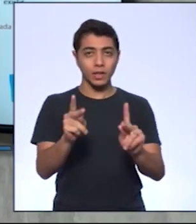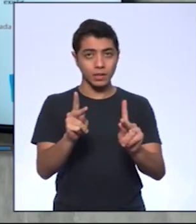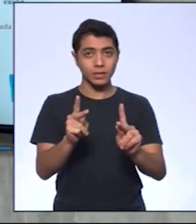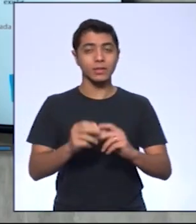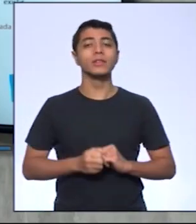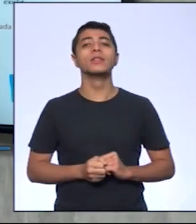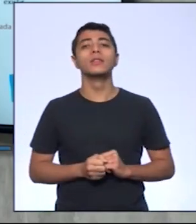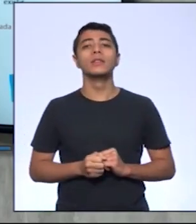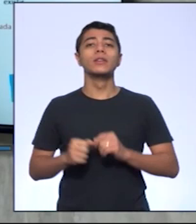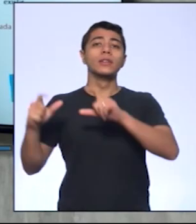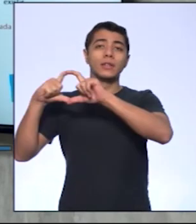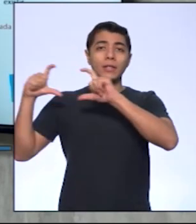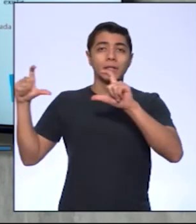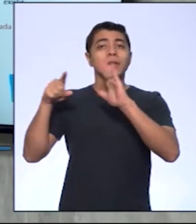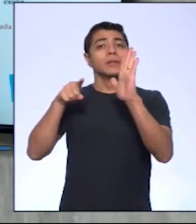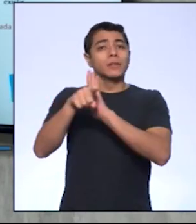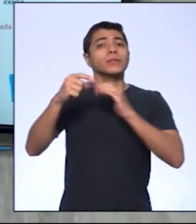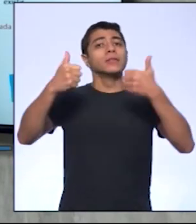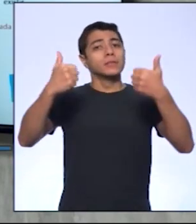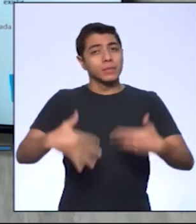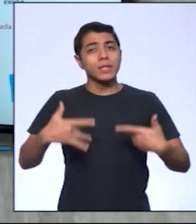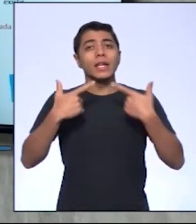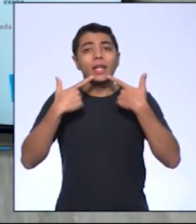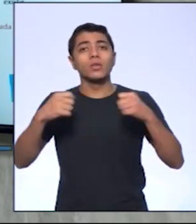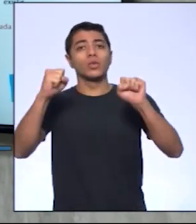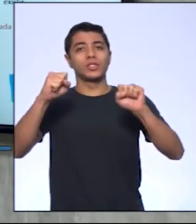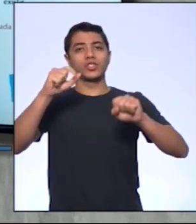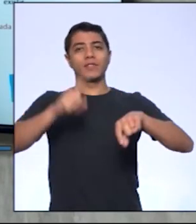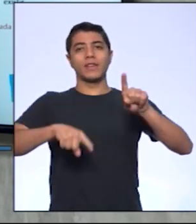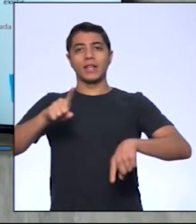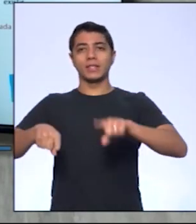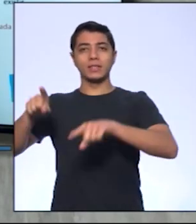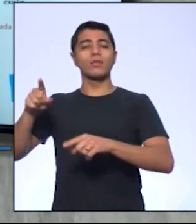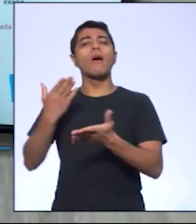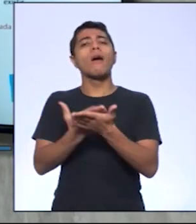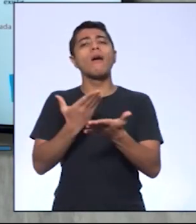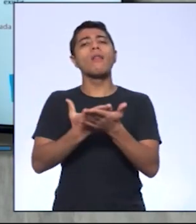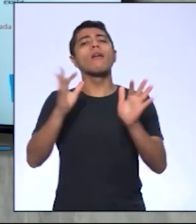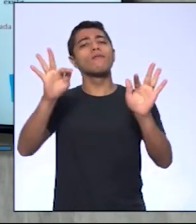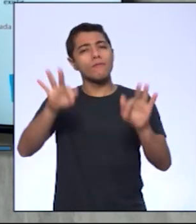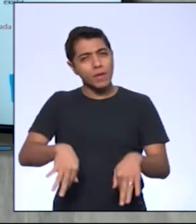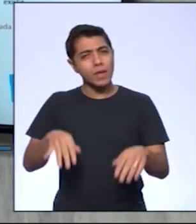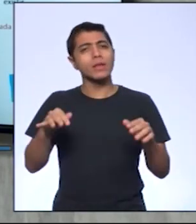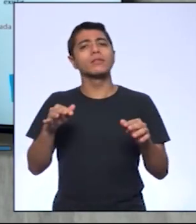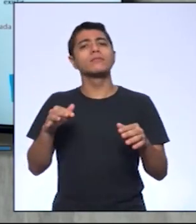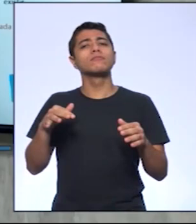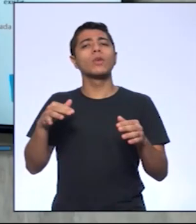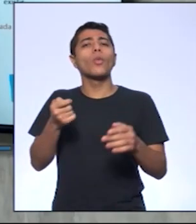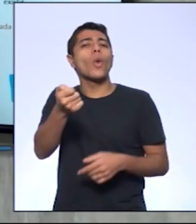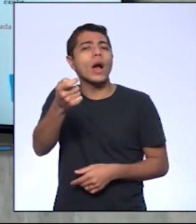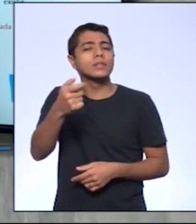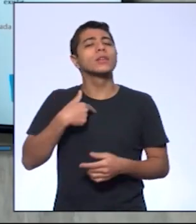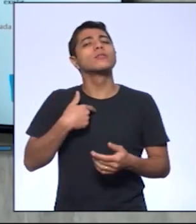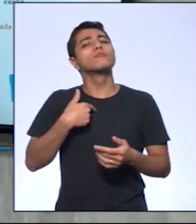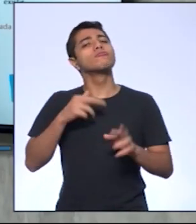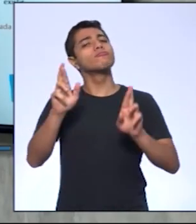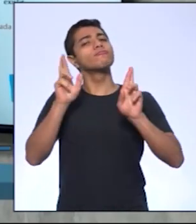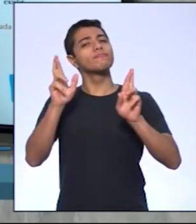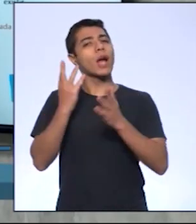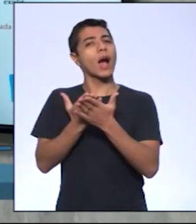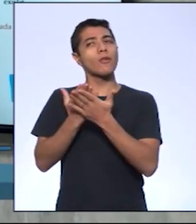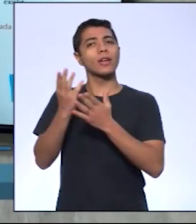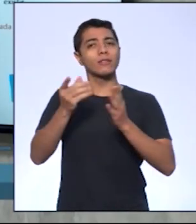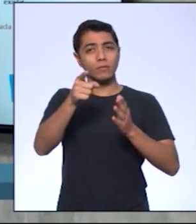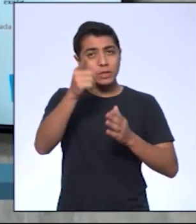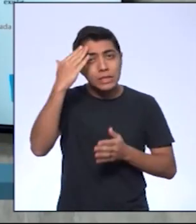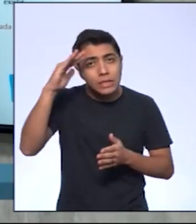de variação linguística. A gente está encerrando a aula sobre variação linguística. Eu espero que ela tenha sido bastante esclarecedora e que você possa agora